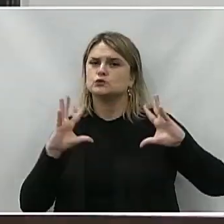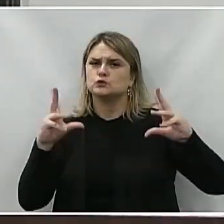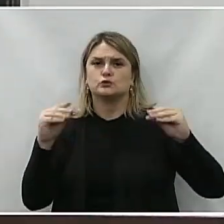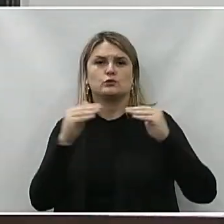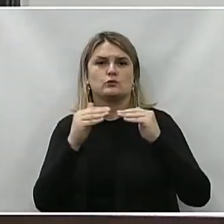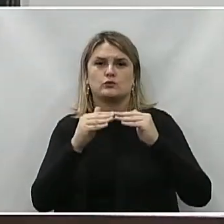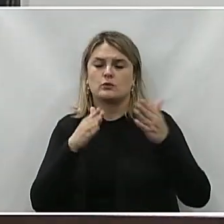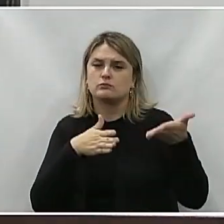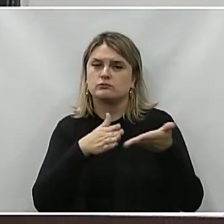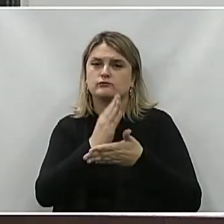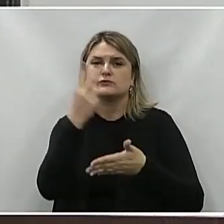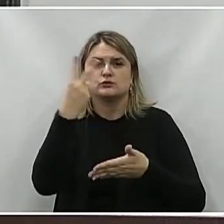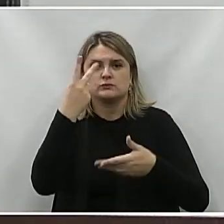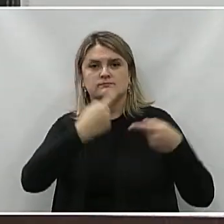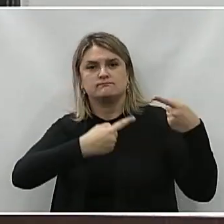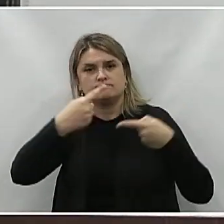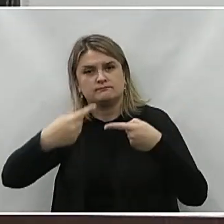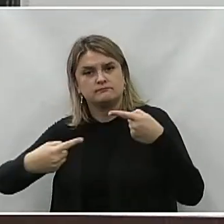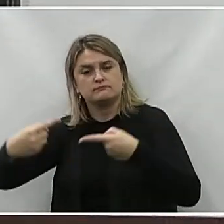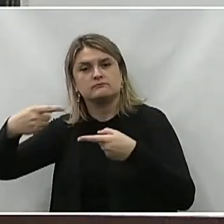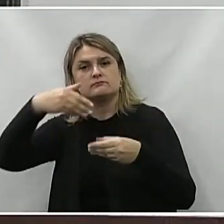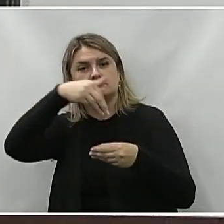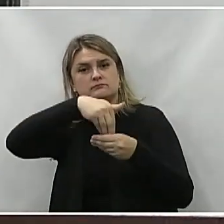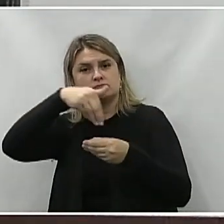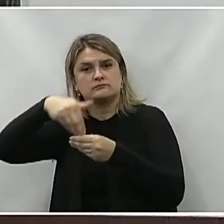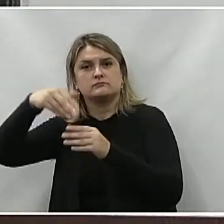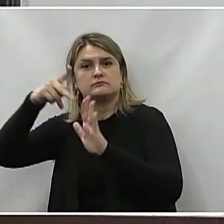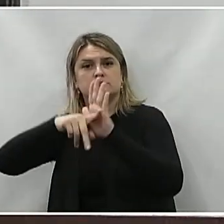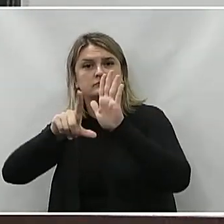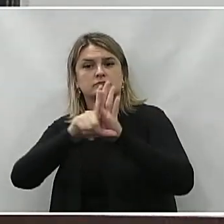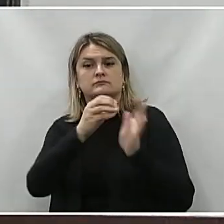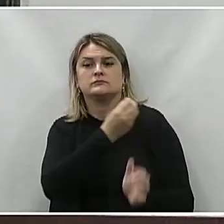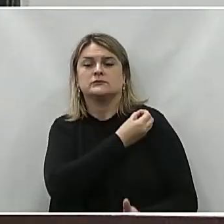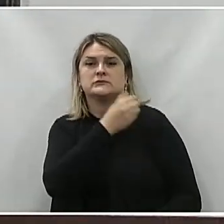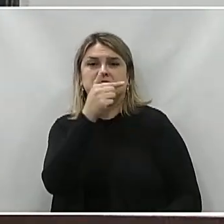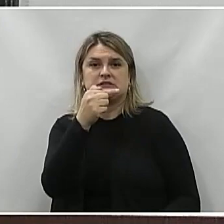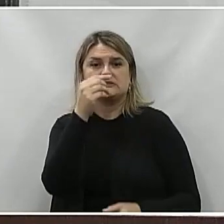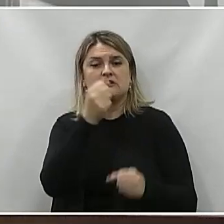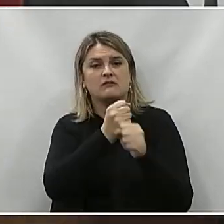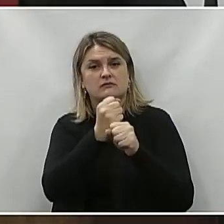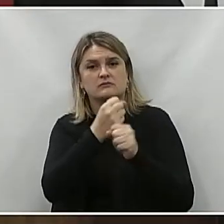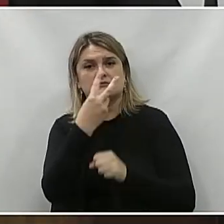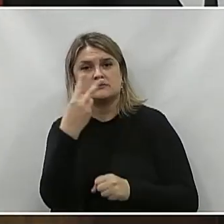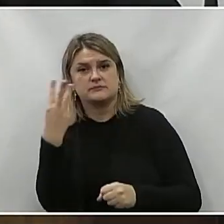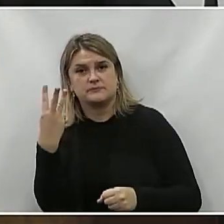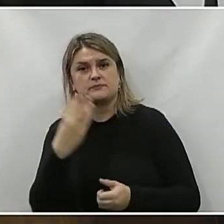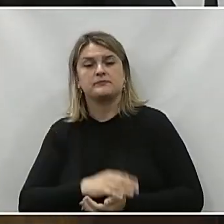Aprovado Em segunda discussão Em votação Do projeto de lei ordinária Número 7 de 2023